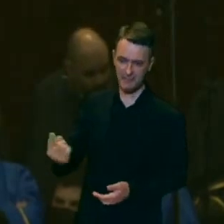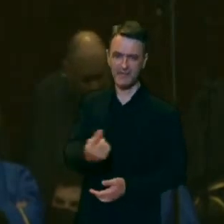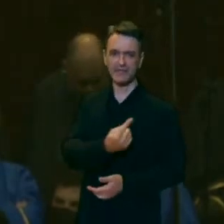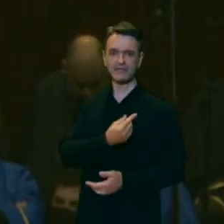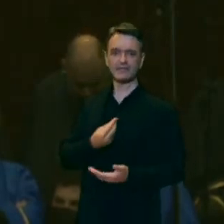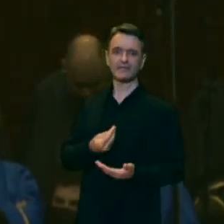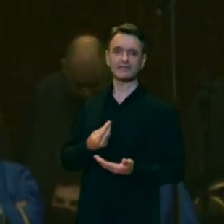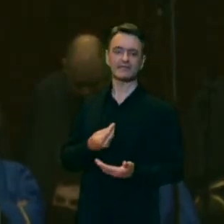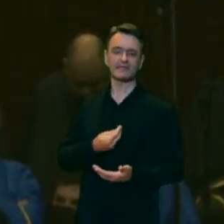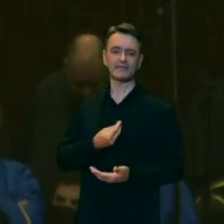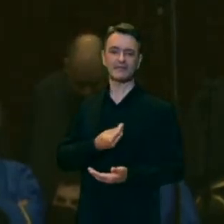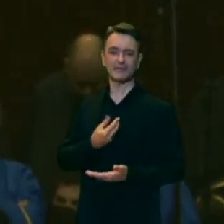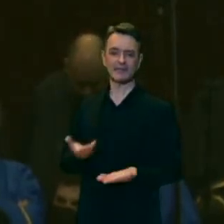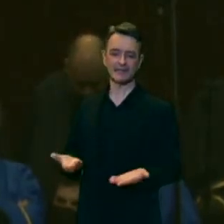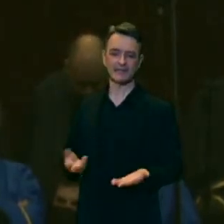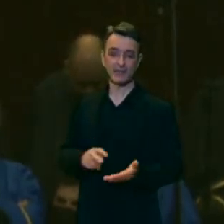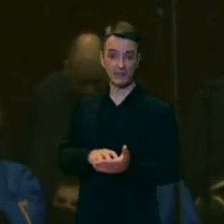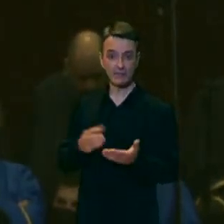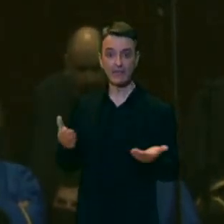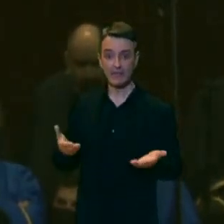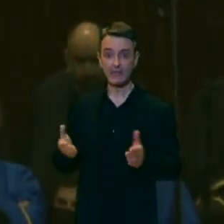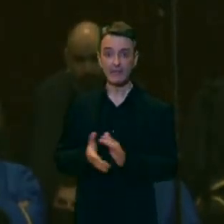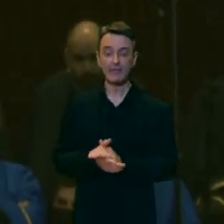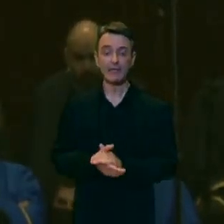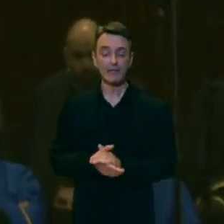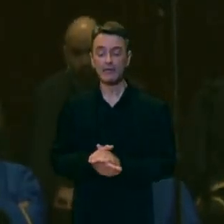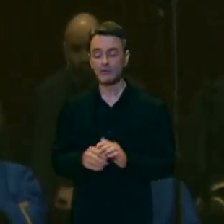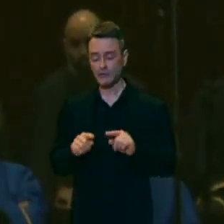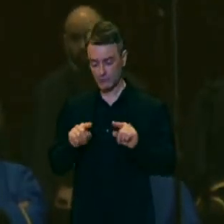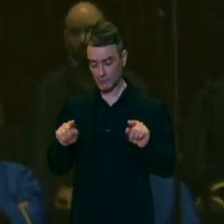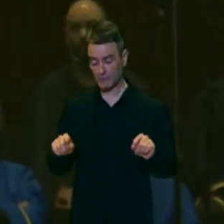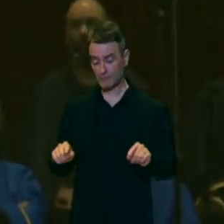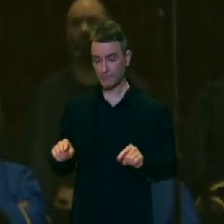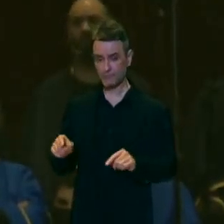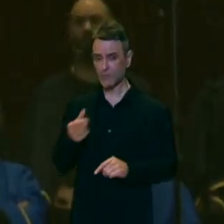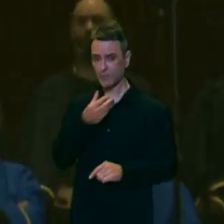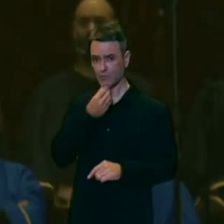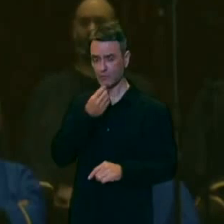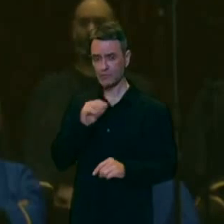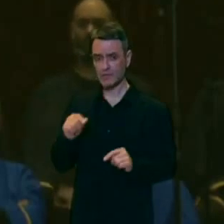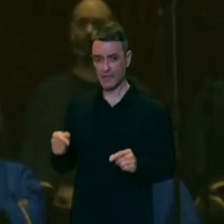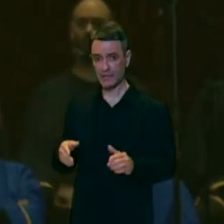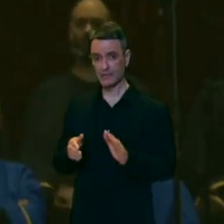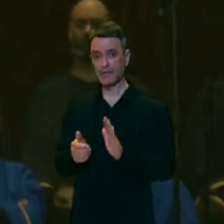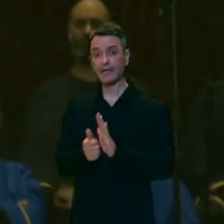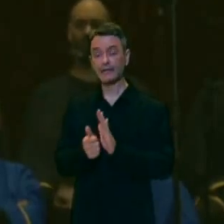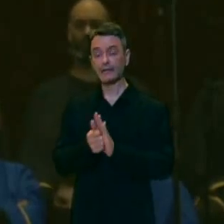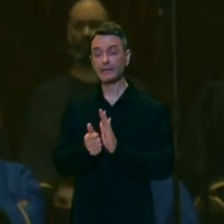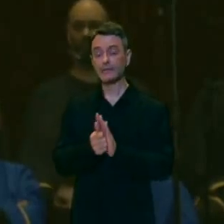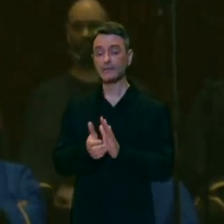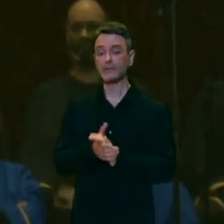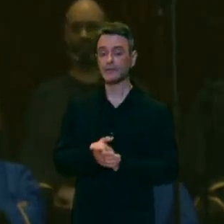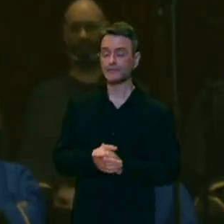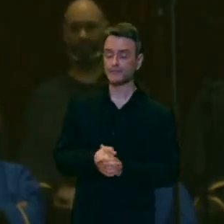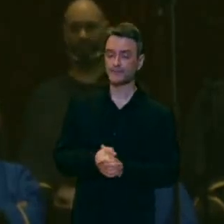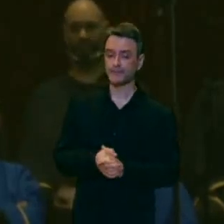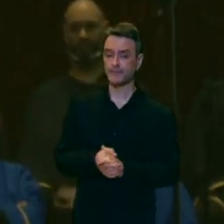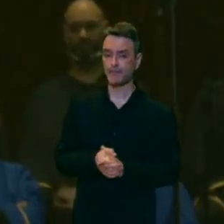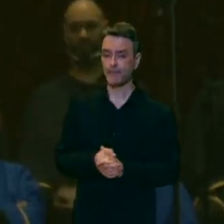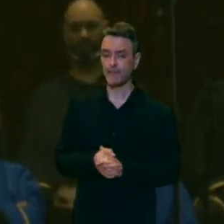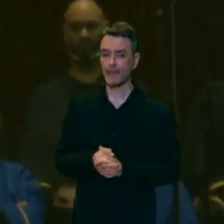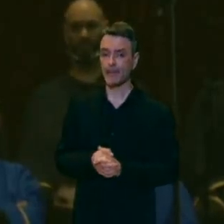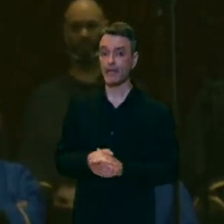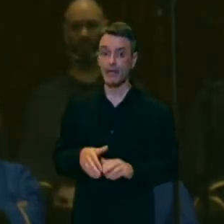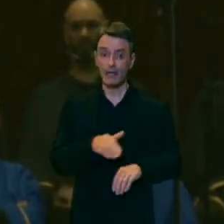Hoje de manhã eu falei também que nós tivemos um funcionário aqui na igreja, que eu fiquei sabendo que ele